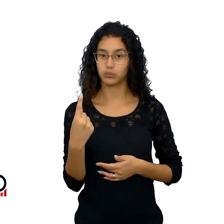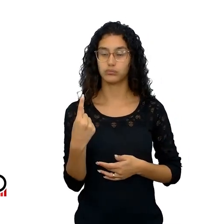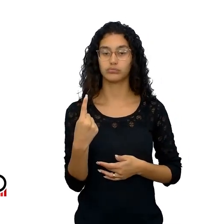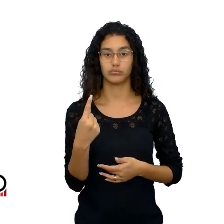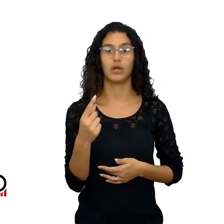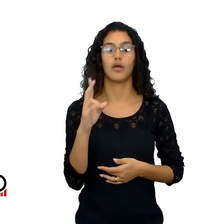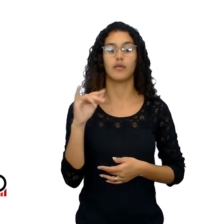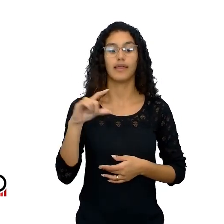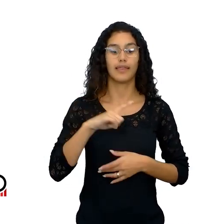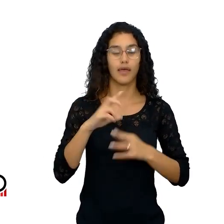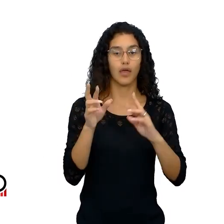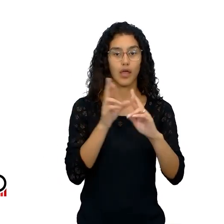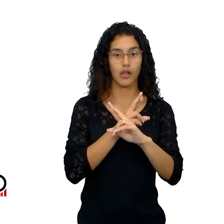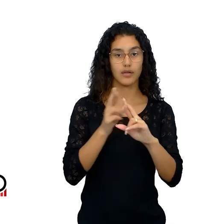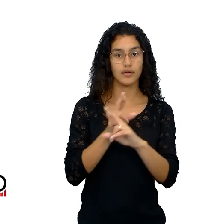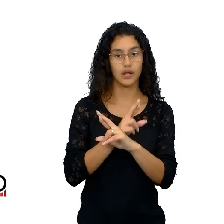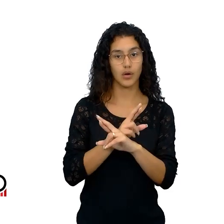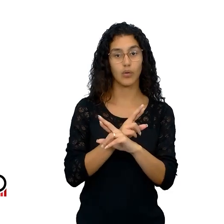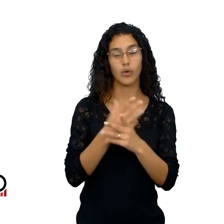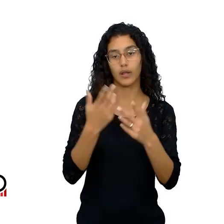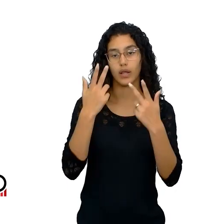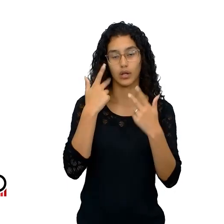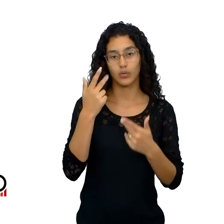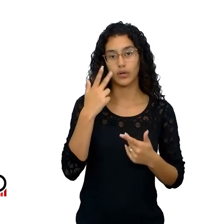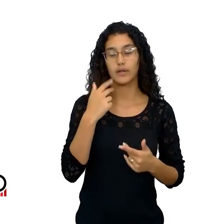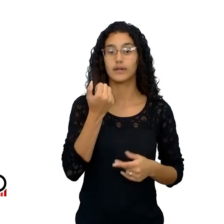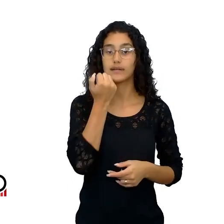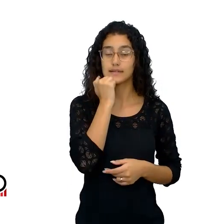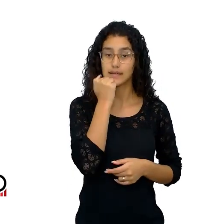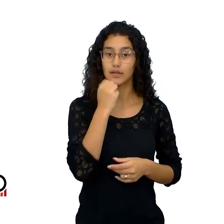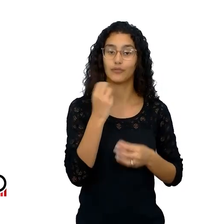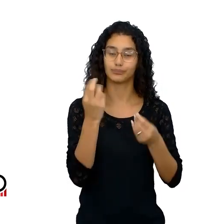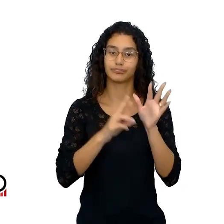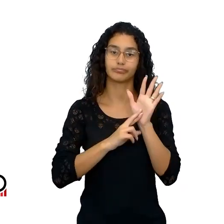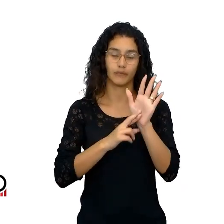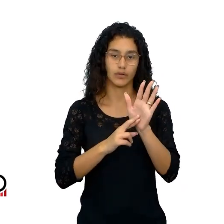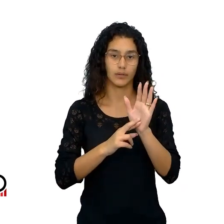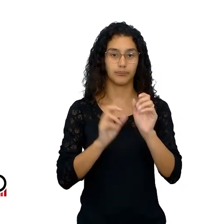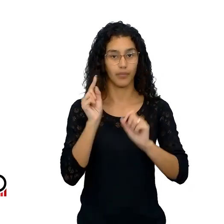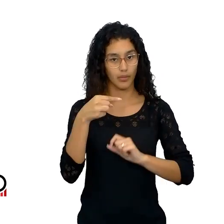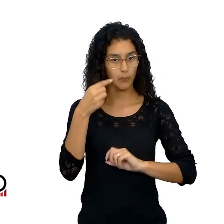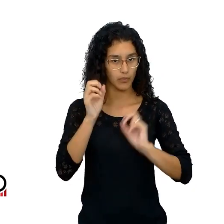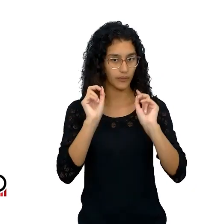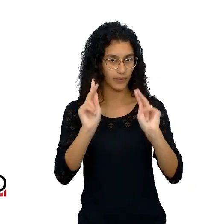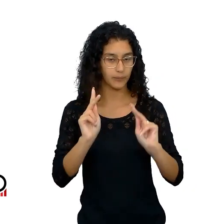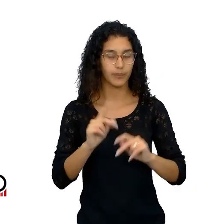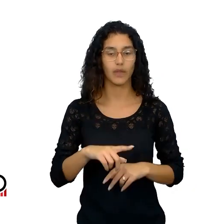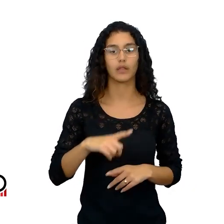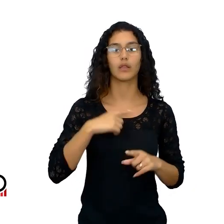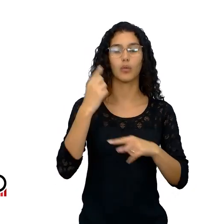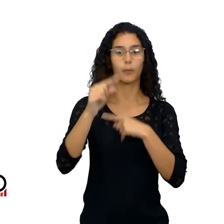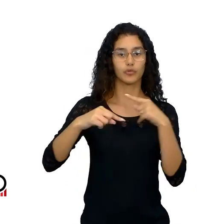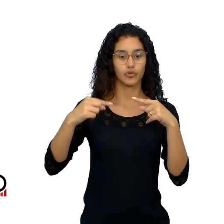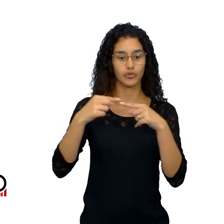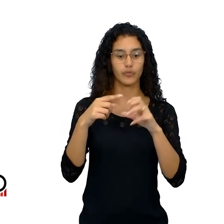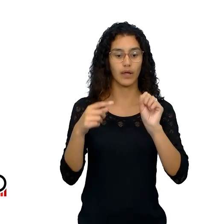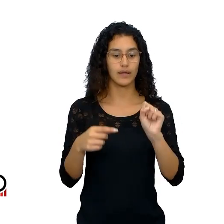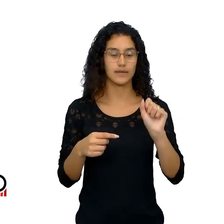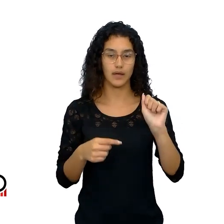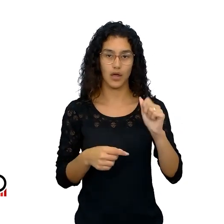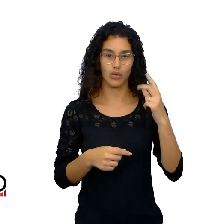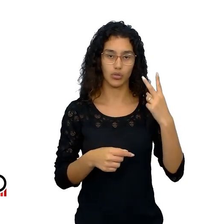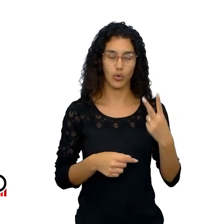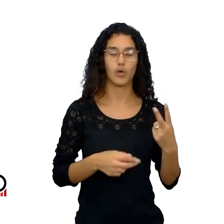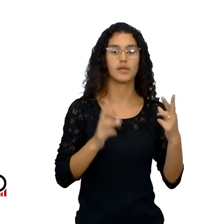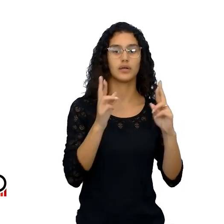ter alguma relação com a questão da natureza da ciência, como eu vou mostrar daqui a pouquinho, tá bom? Tem lá os objetivos da SA2, que vão